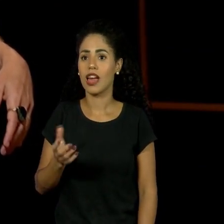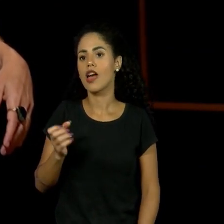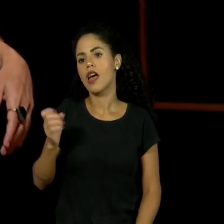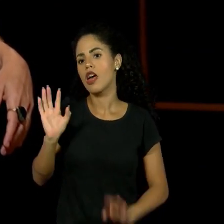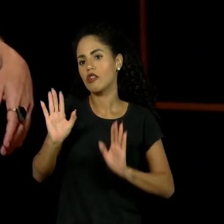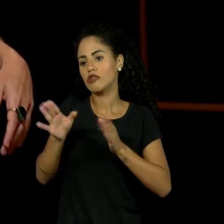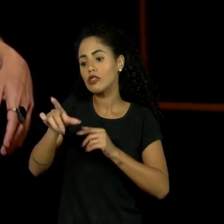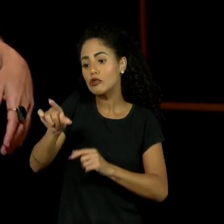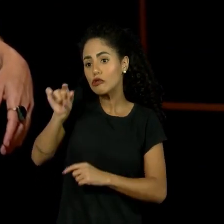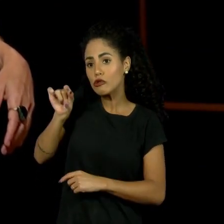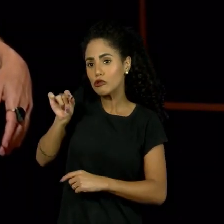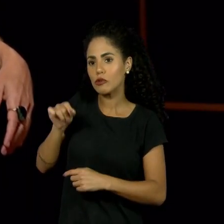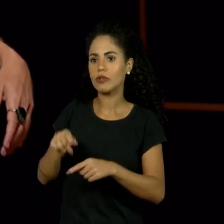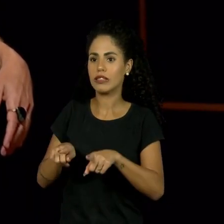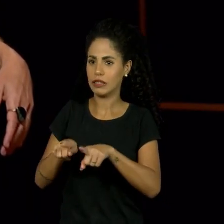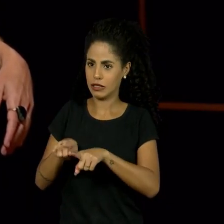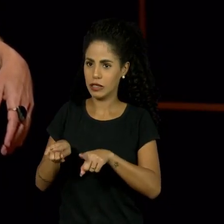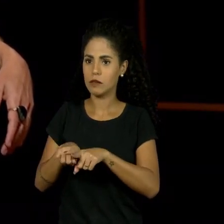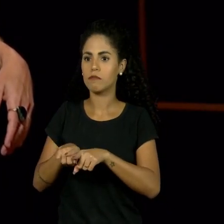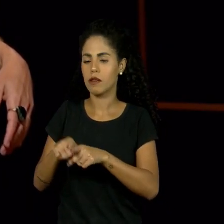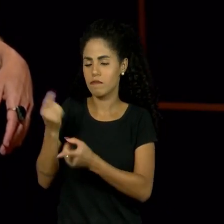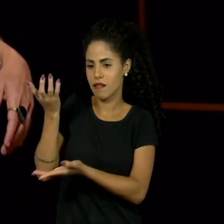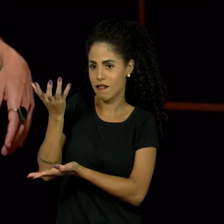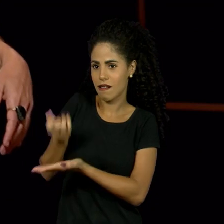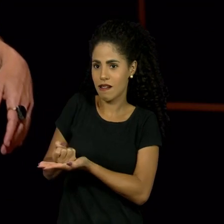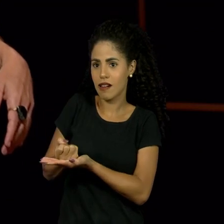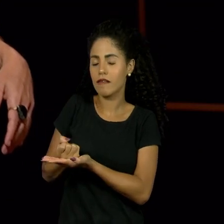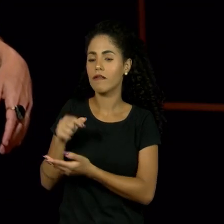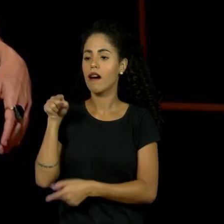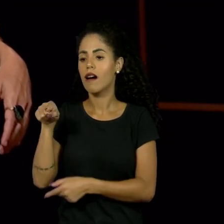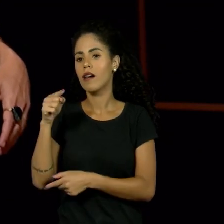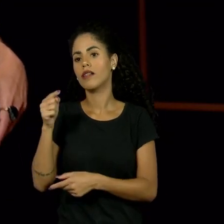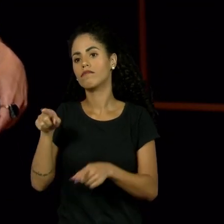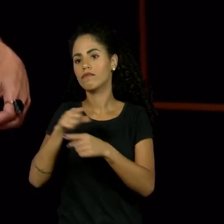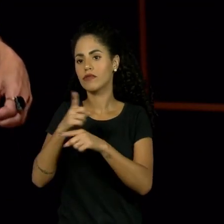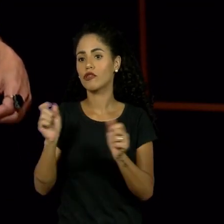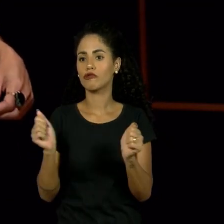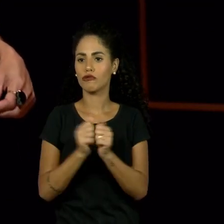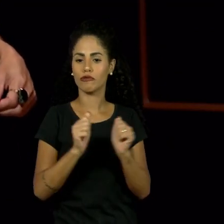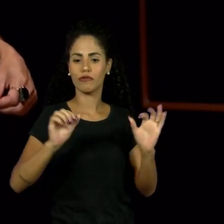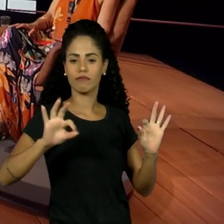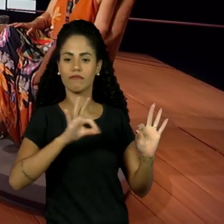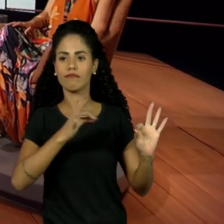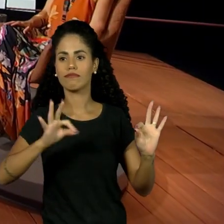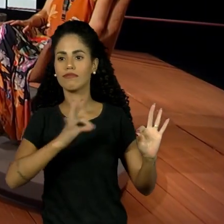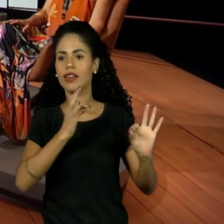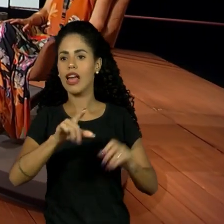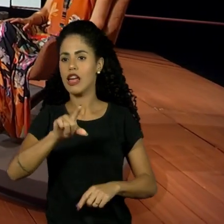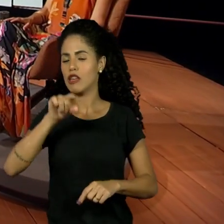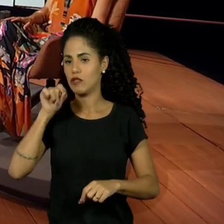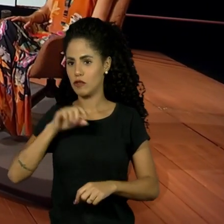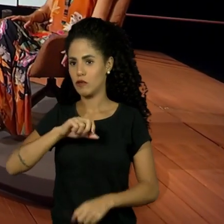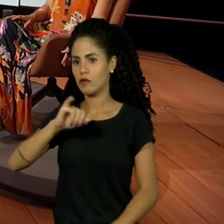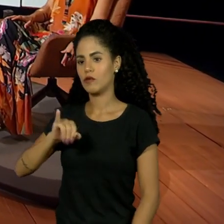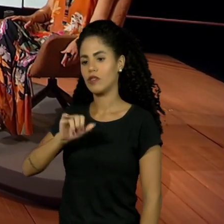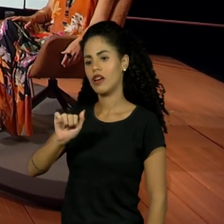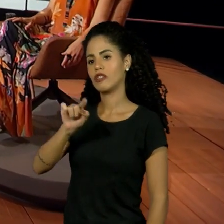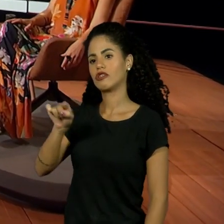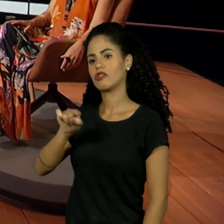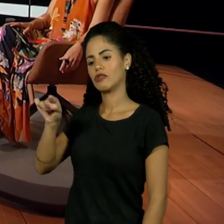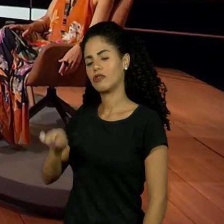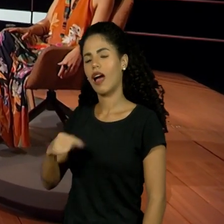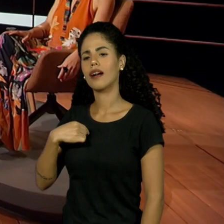eu selecionei para fazer o videoclipe, né? E foi uma das músicas que eu toquei com a orquestra, eu selecionei também com a Jazz Sinfônica. E